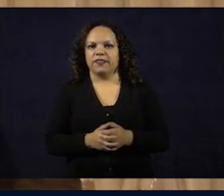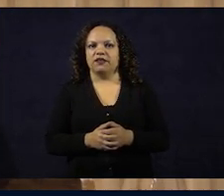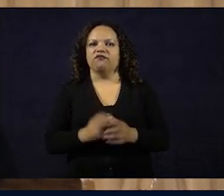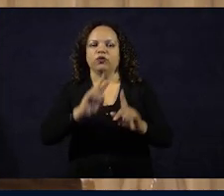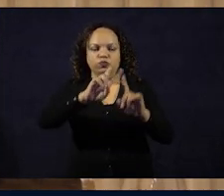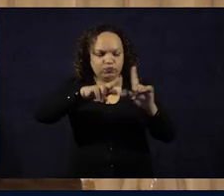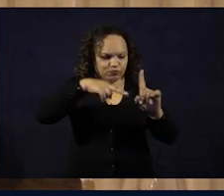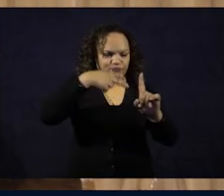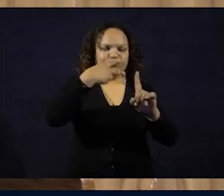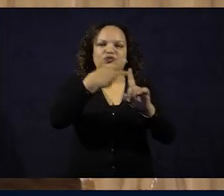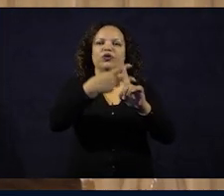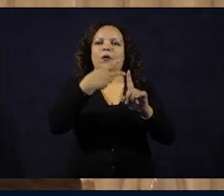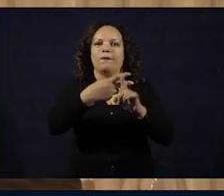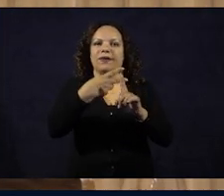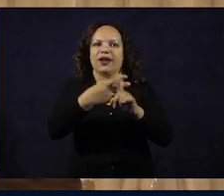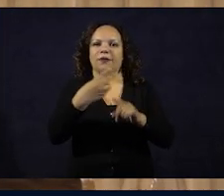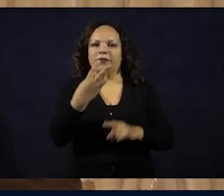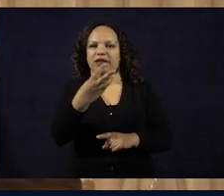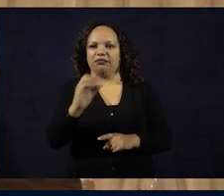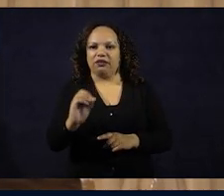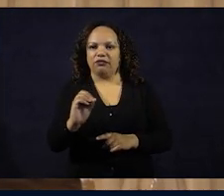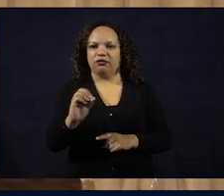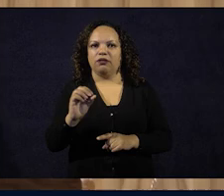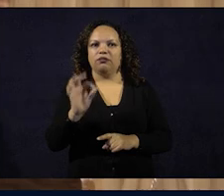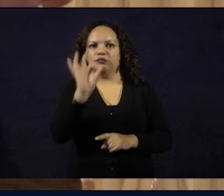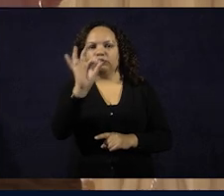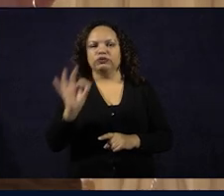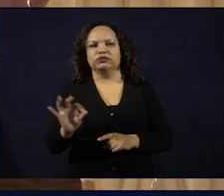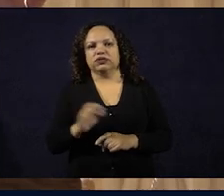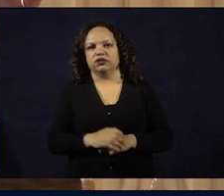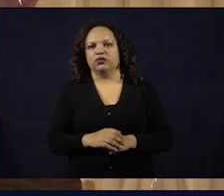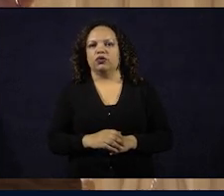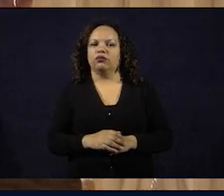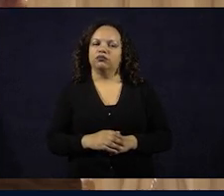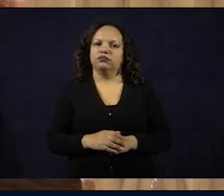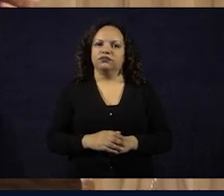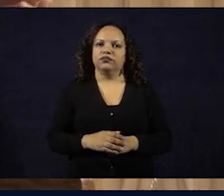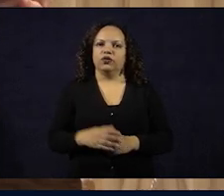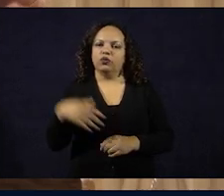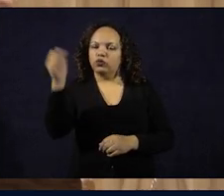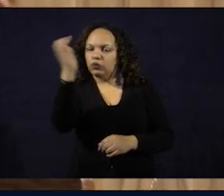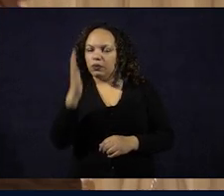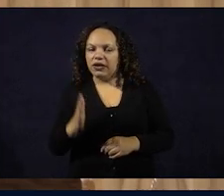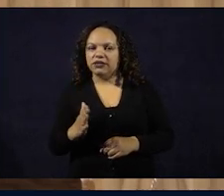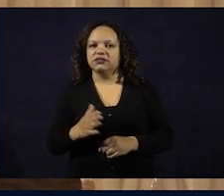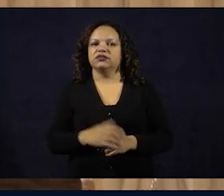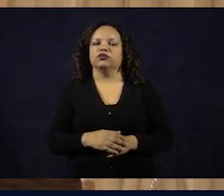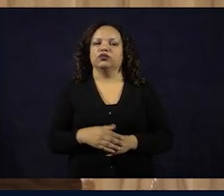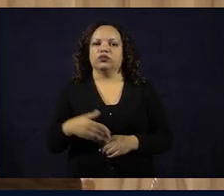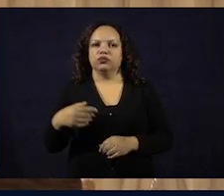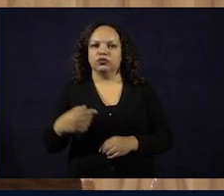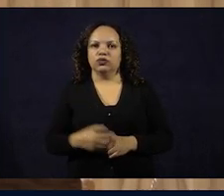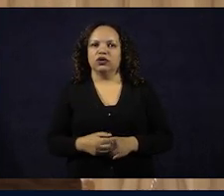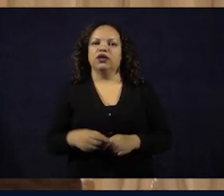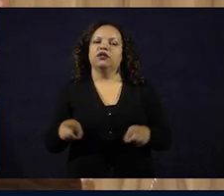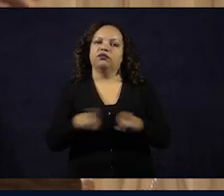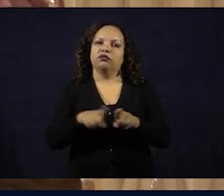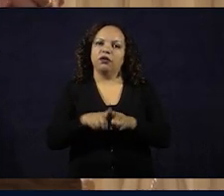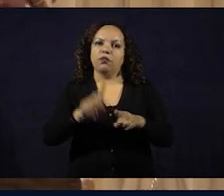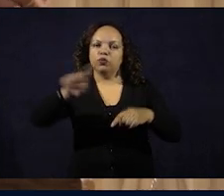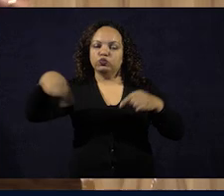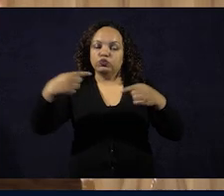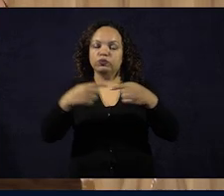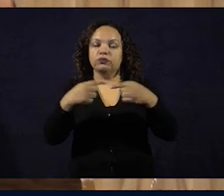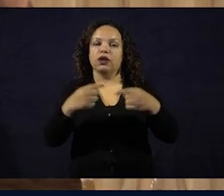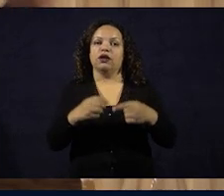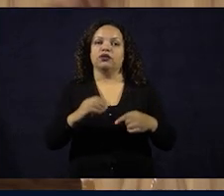vai dobrar nos próximos anos para 30%, como tem que ser num país continental como o nosso, né? Esse é o primeiro ponto. E segundo, o impacto ambiental, como o ministro colocou